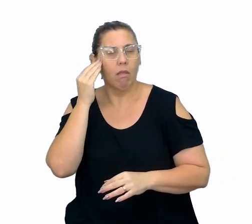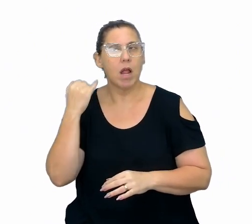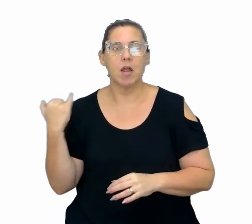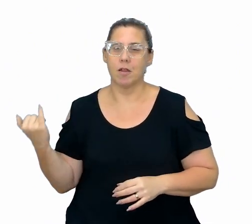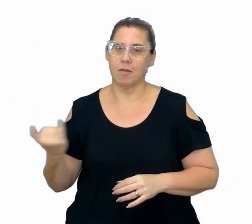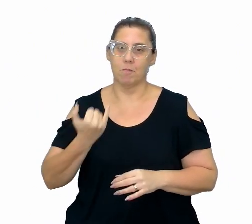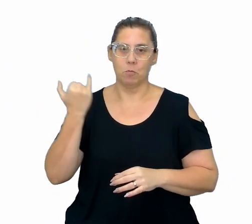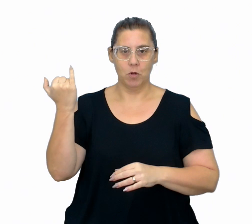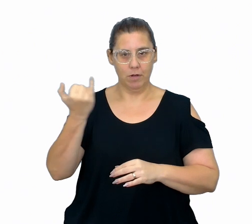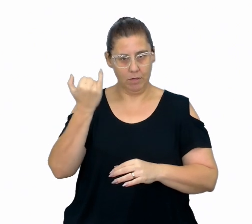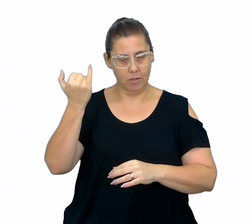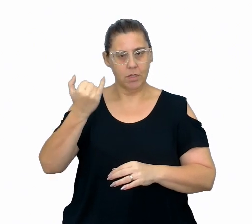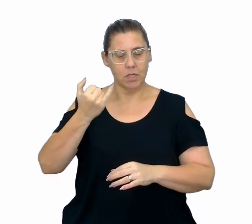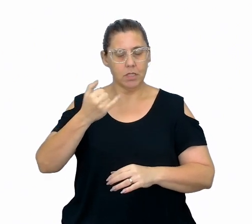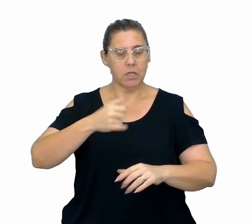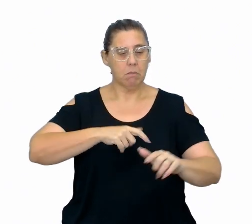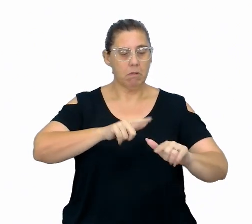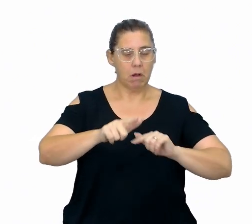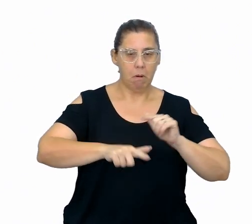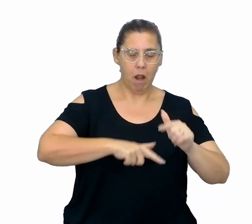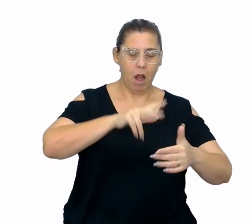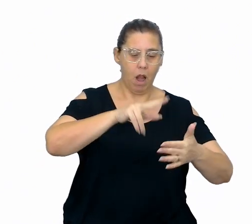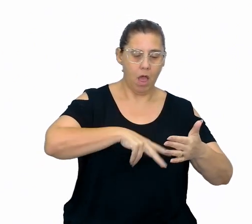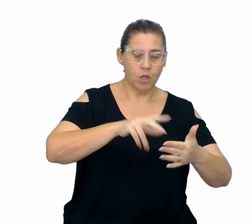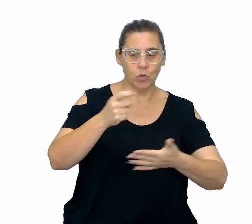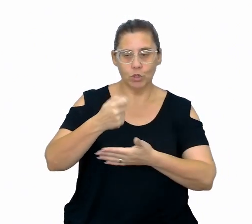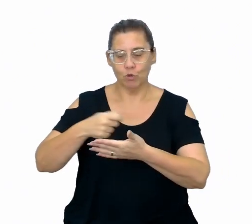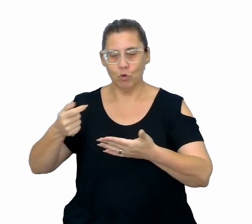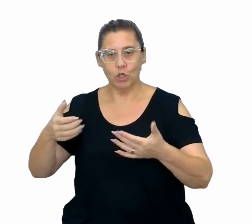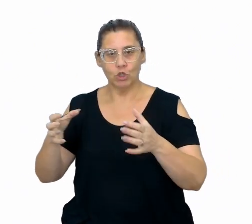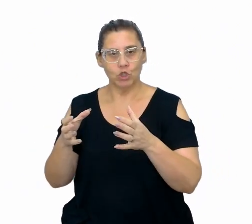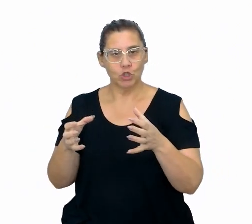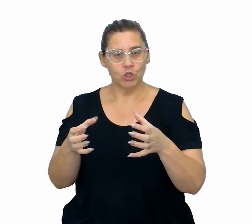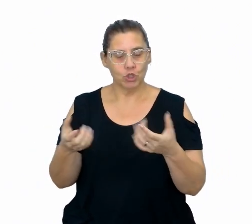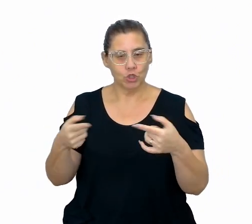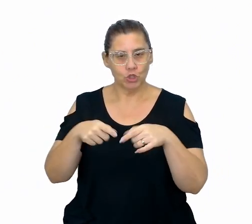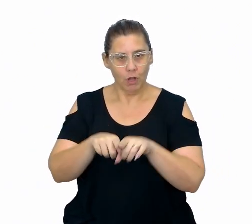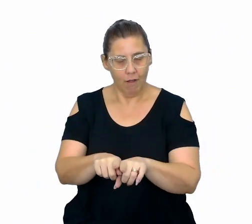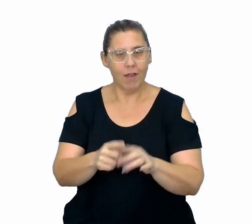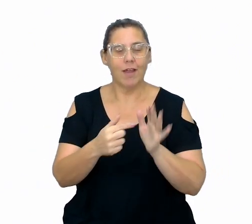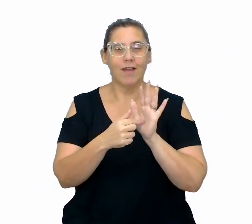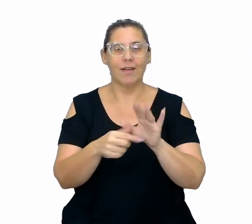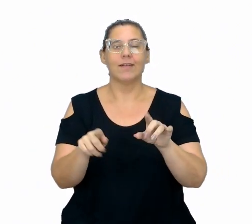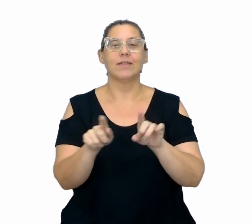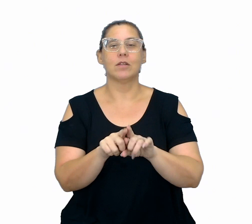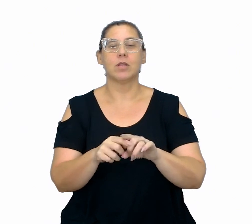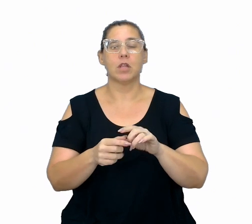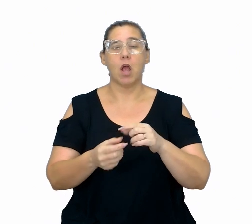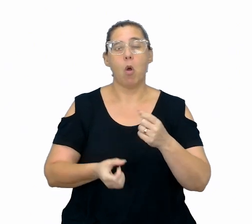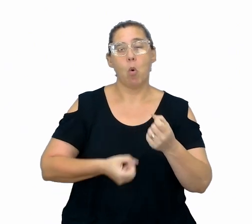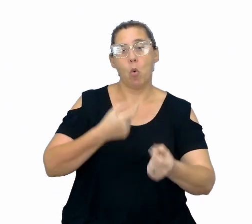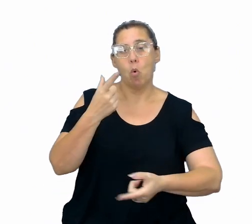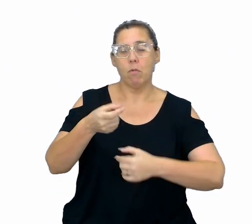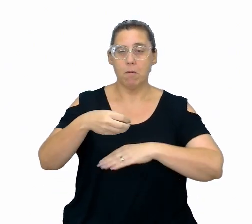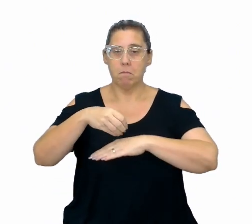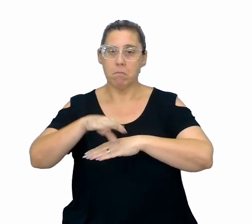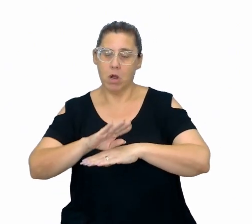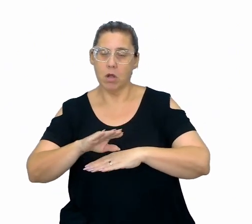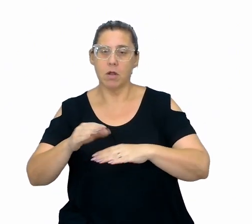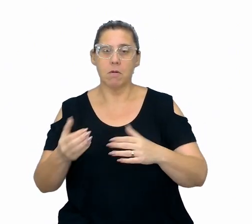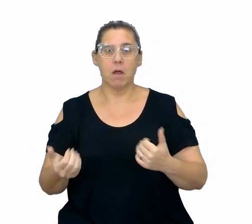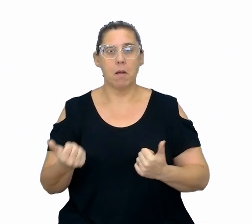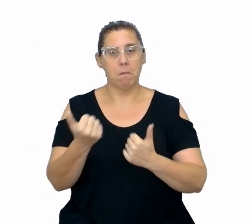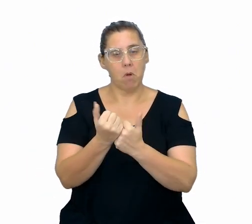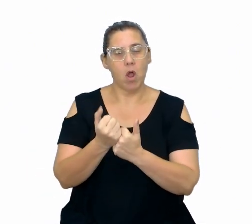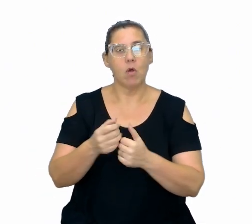importância de trabalharmos com a leitura e escrita de forma integrada. E mais, trouxemos algumas sugestões para contribuir com o